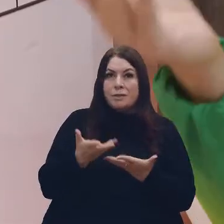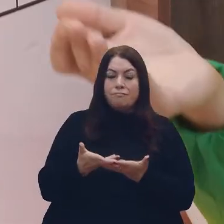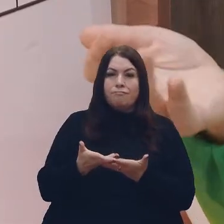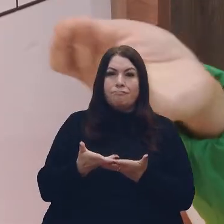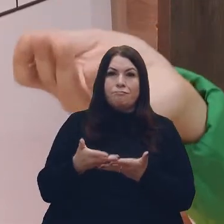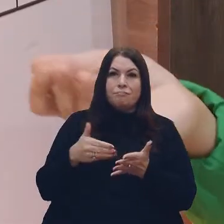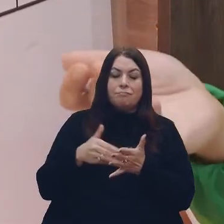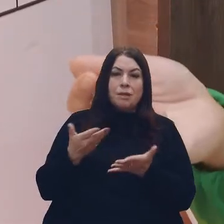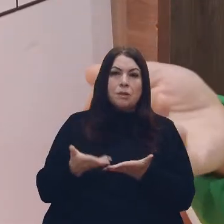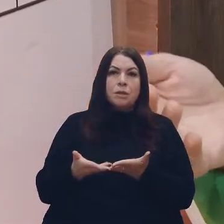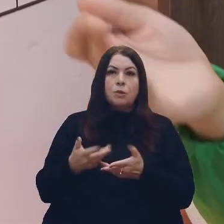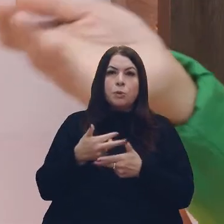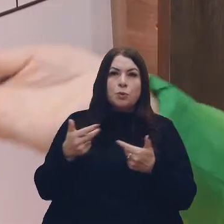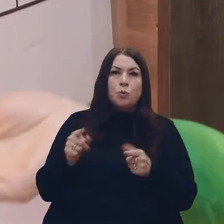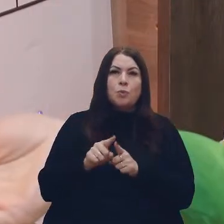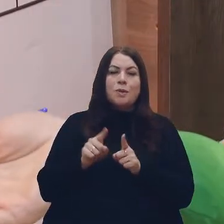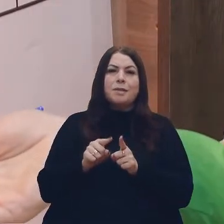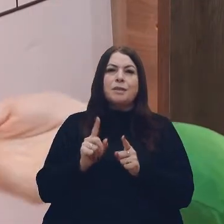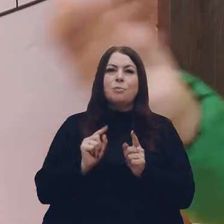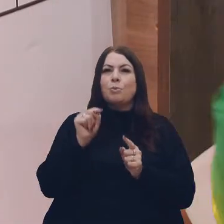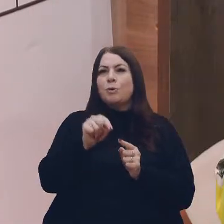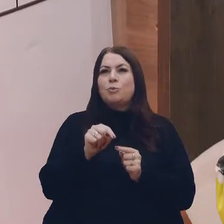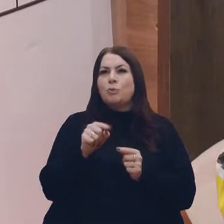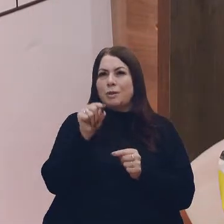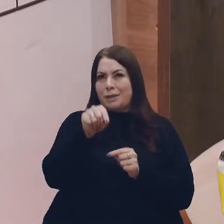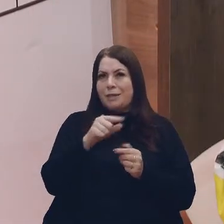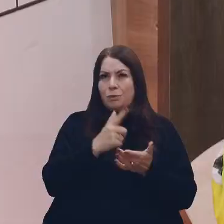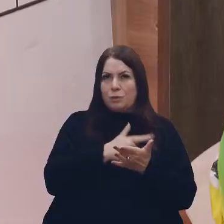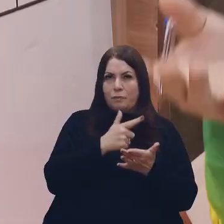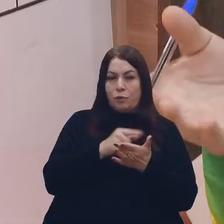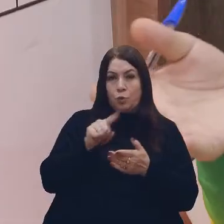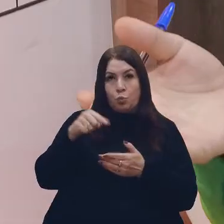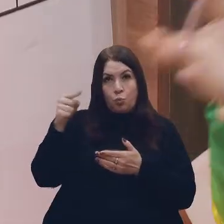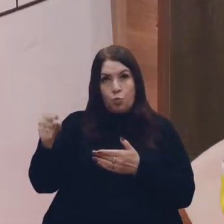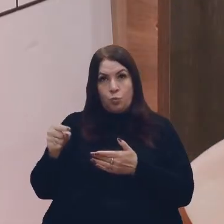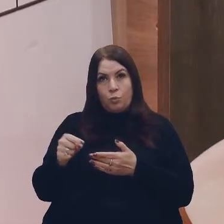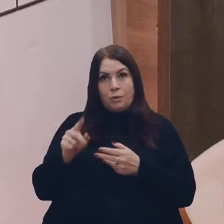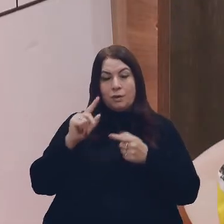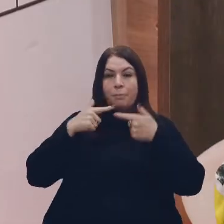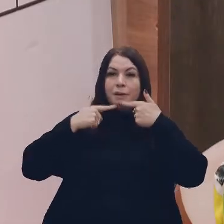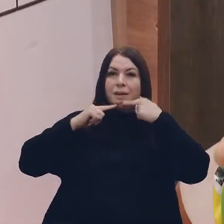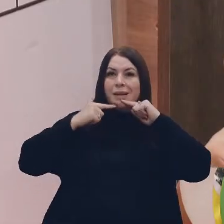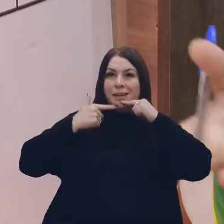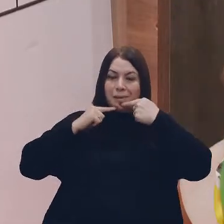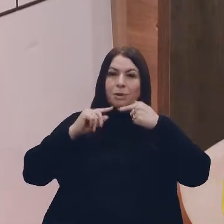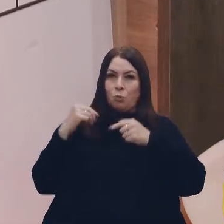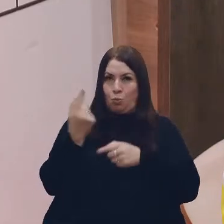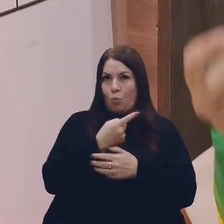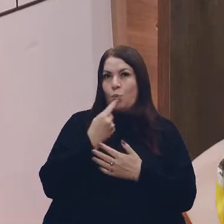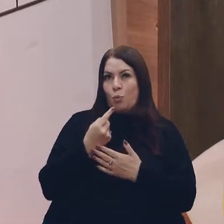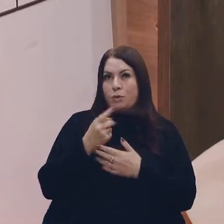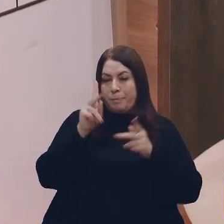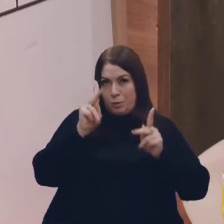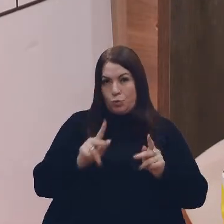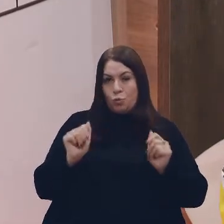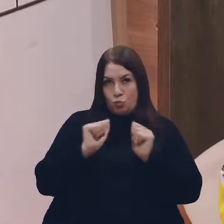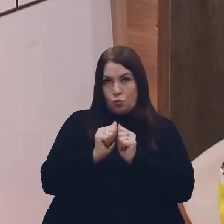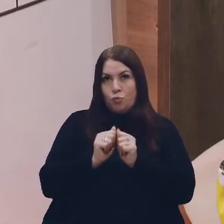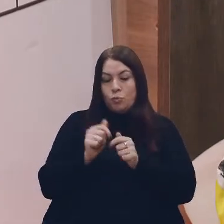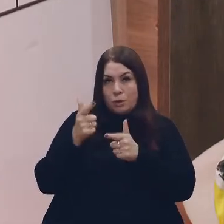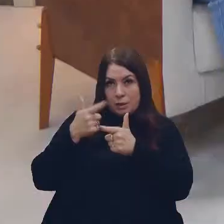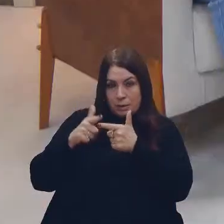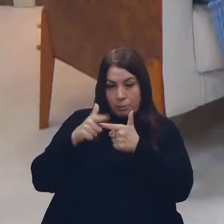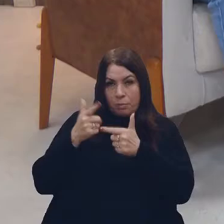até uma das questões aí que eu coloquei tanto nesse como no outro livro da bipolaridade, com outras pessoas que têm